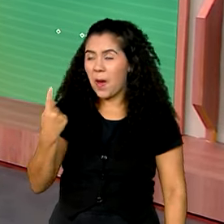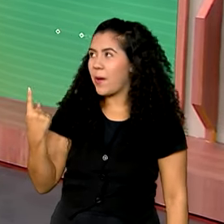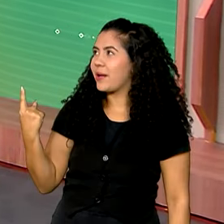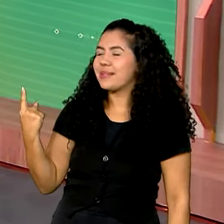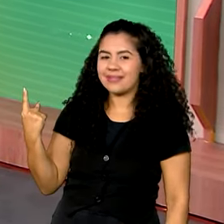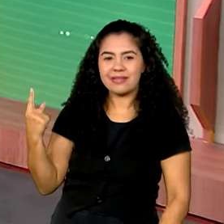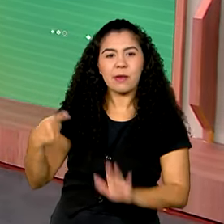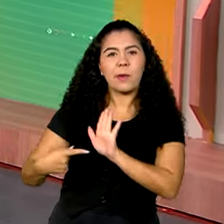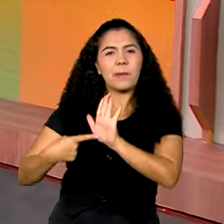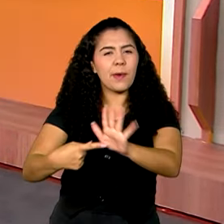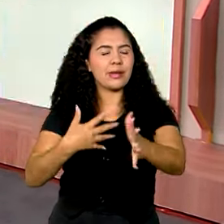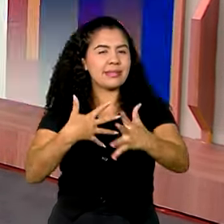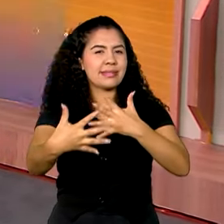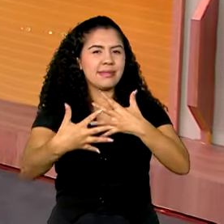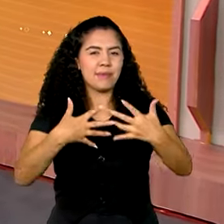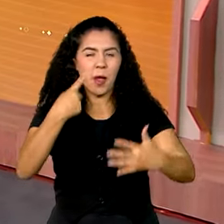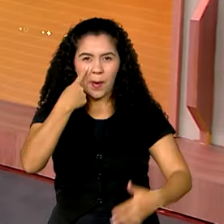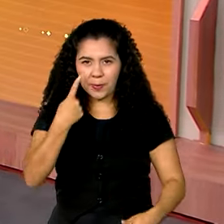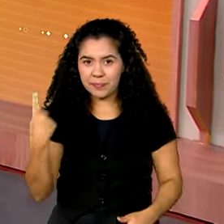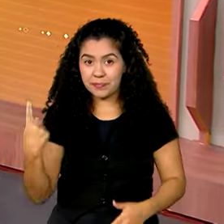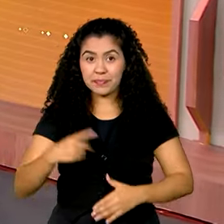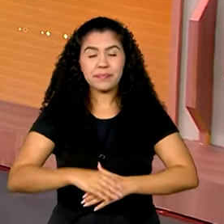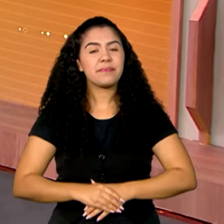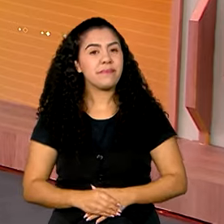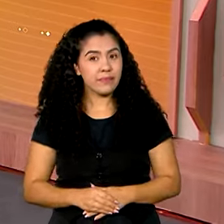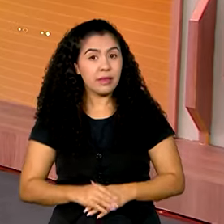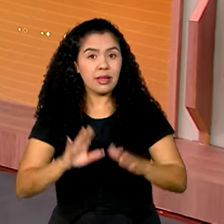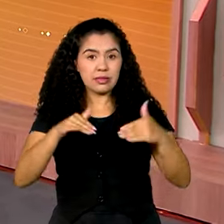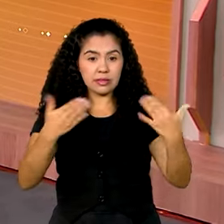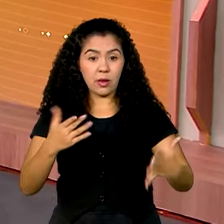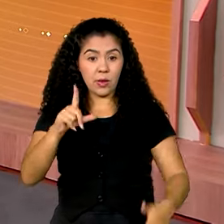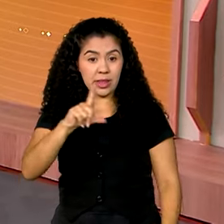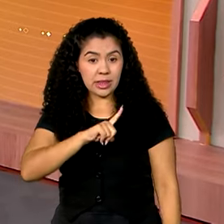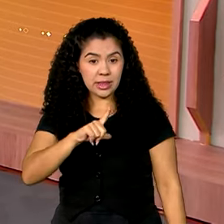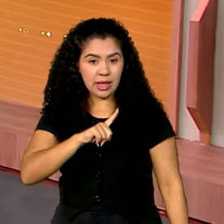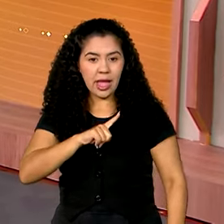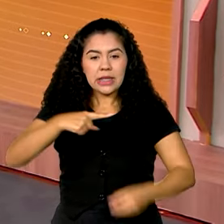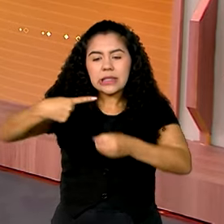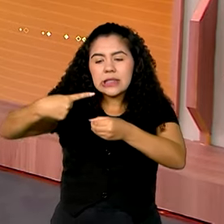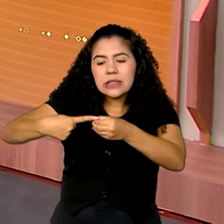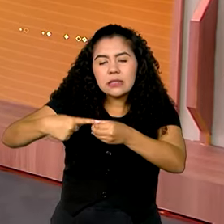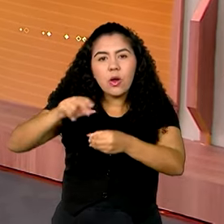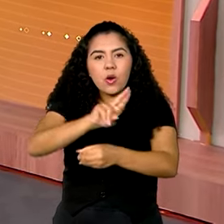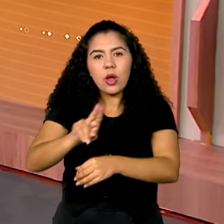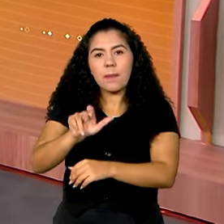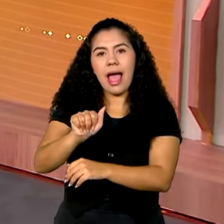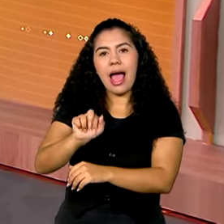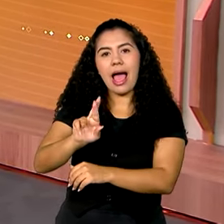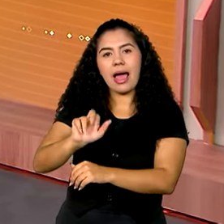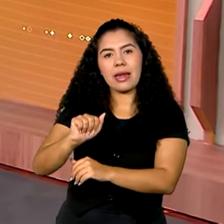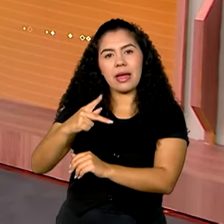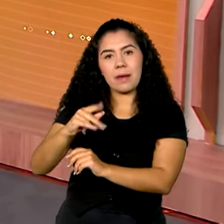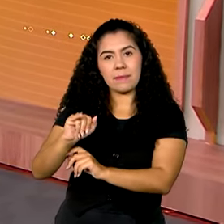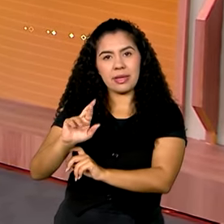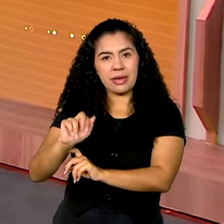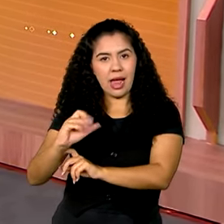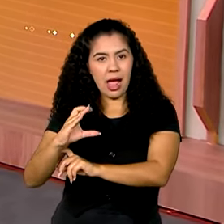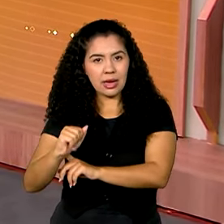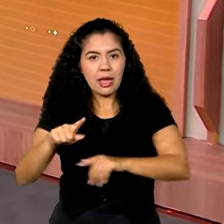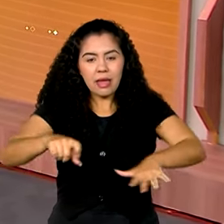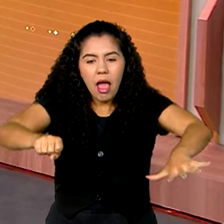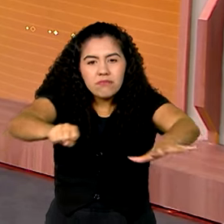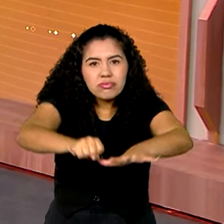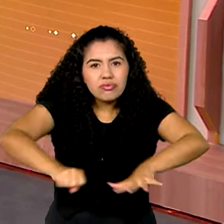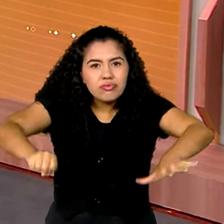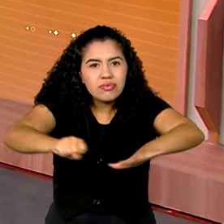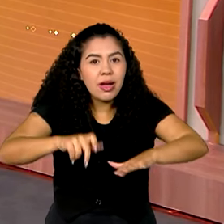federais em todo o país. Então, aí a gente tem a cidade de Arapiraca, no Agreste Alagoano,